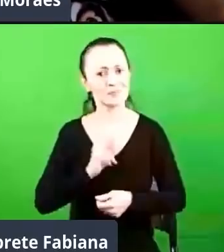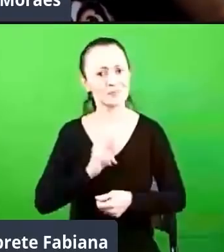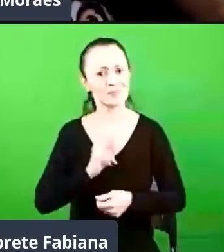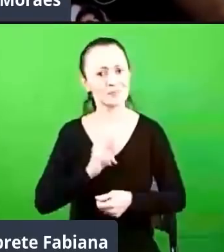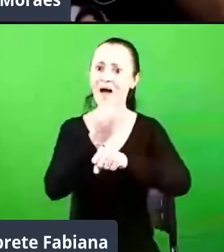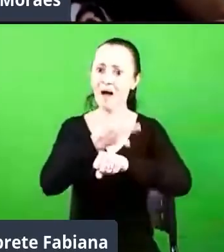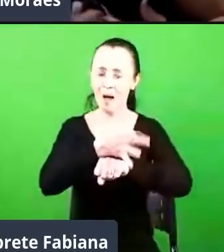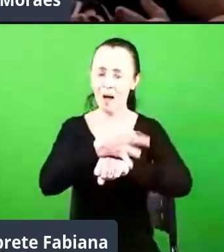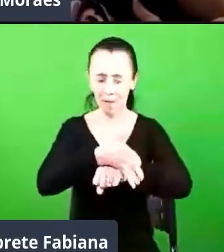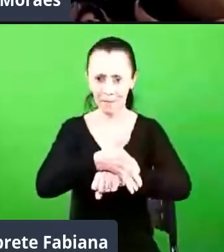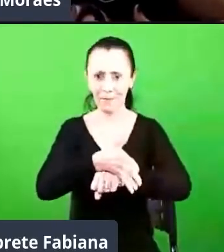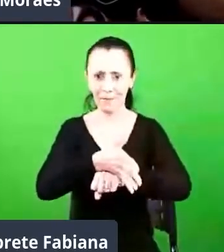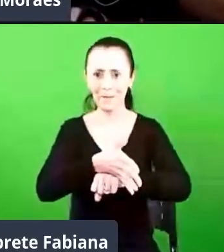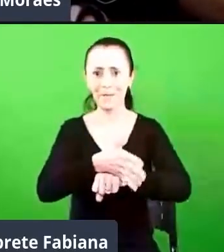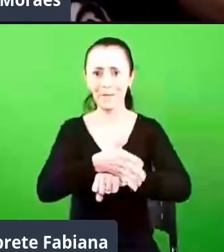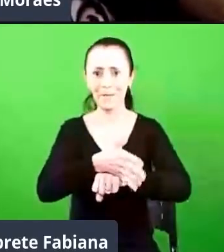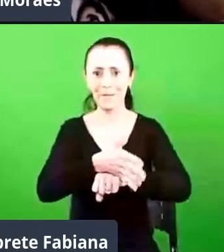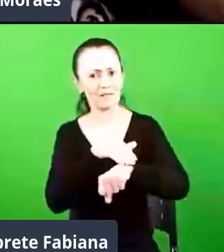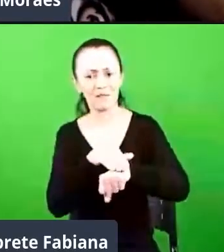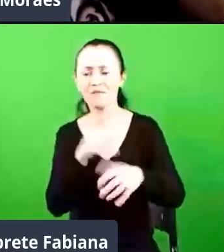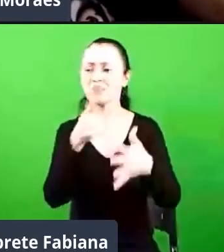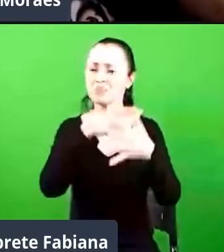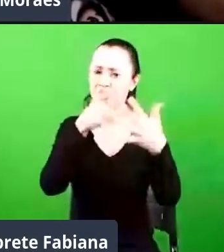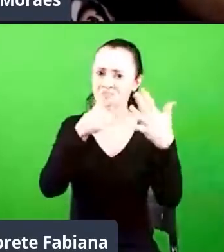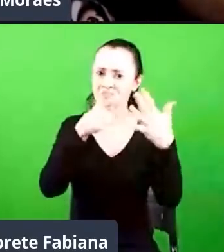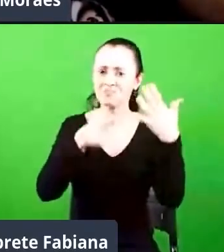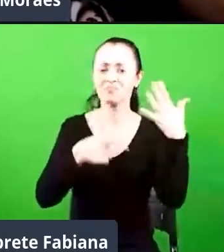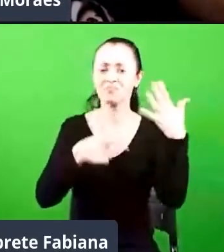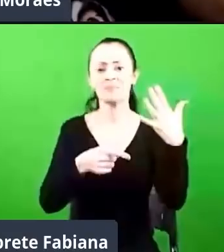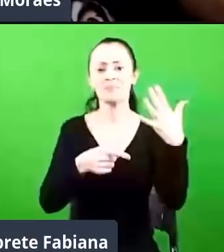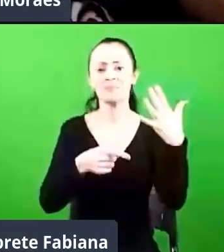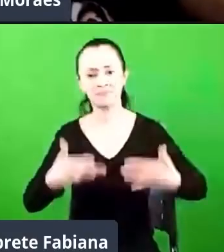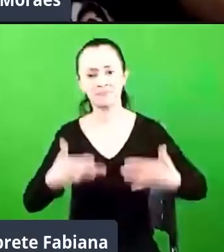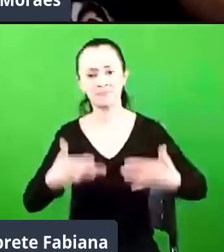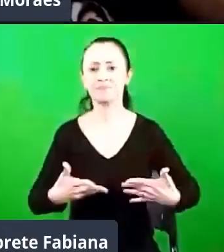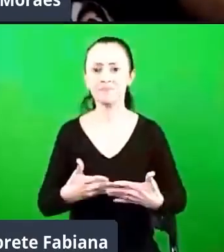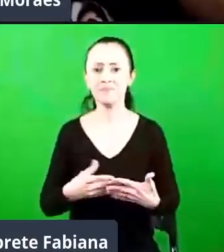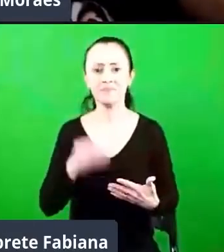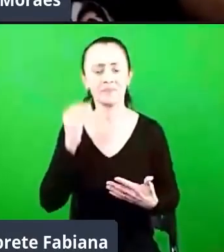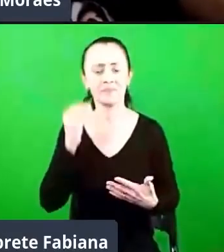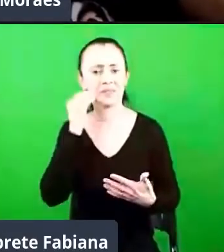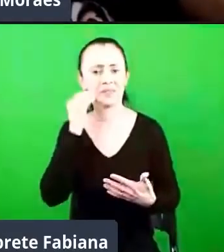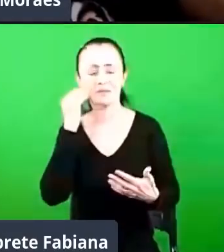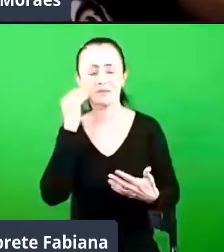falando e pontuando, colocando angústias, tentando, assim, de uma maneira ou outra,